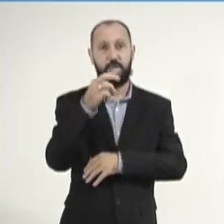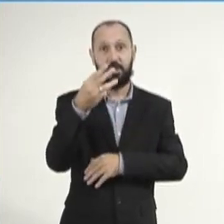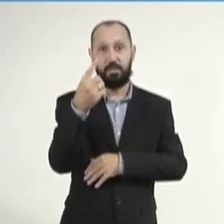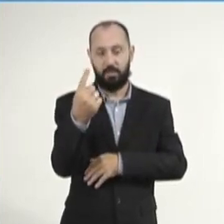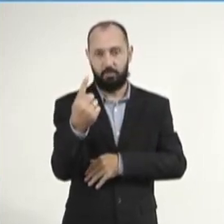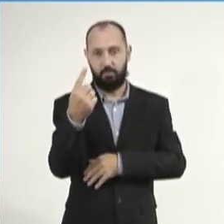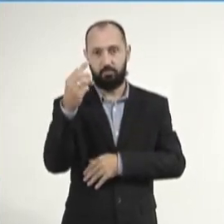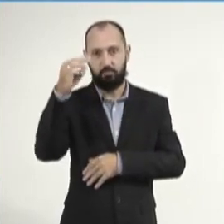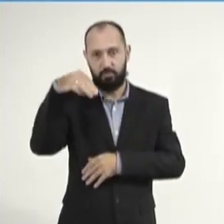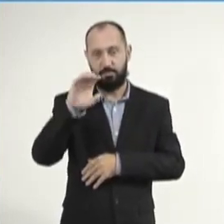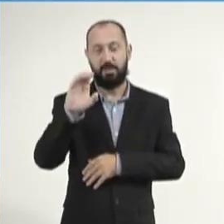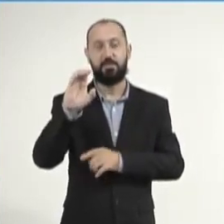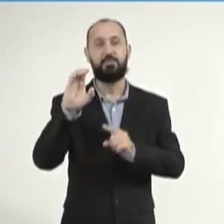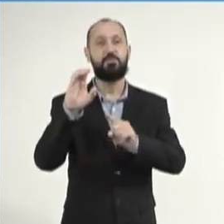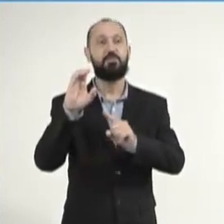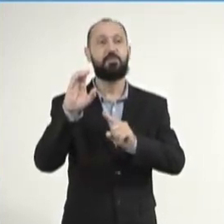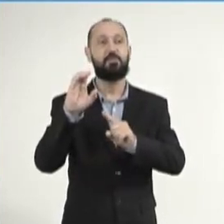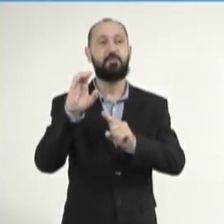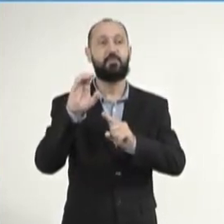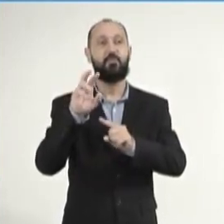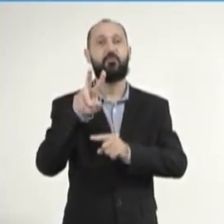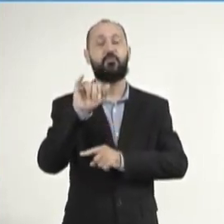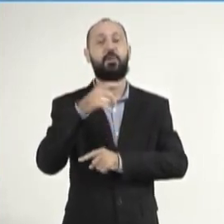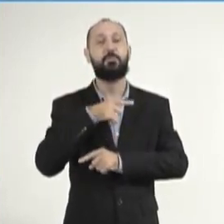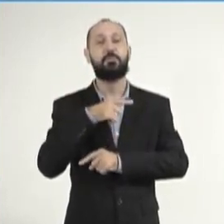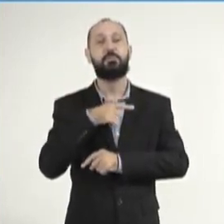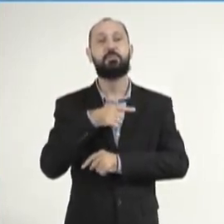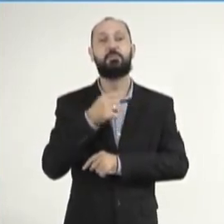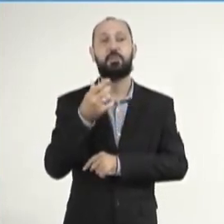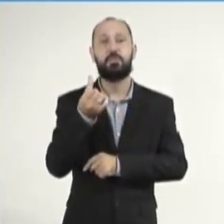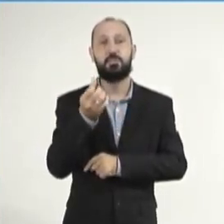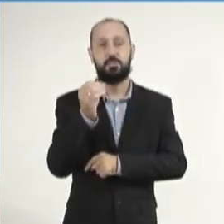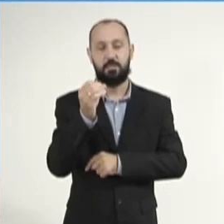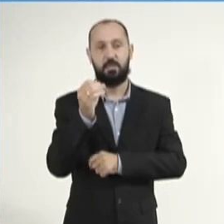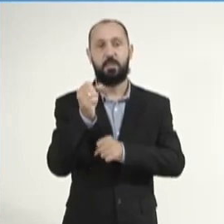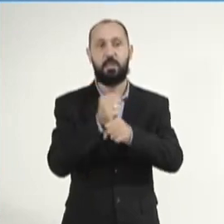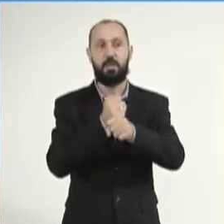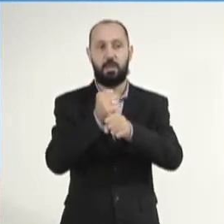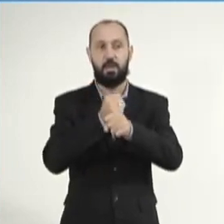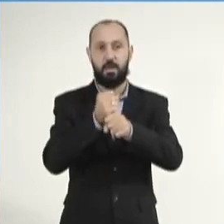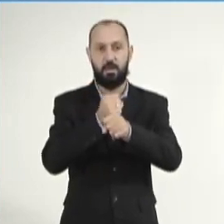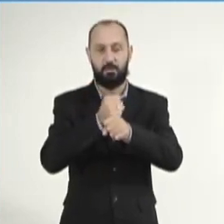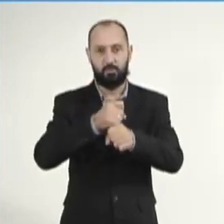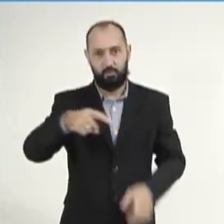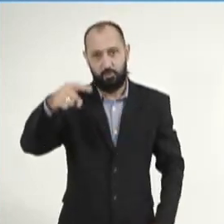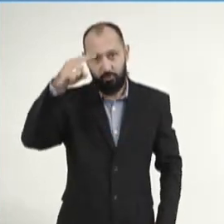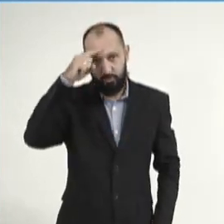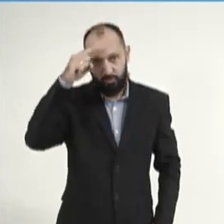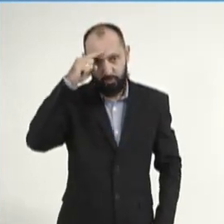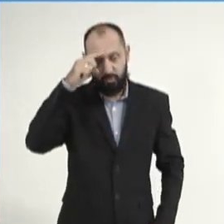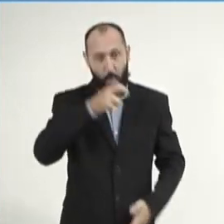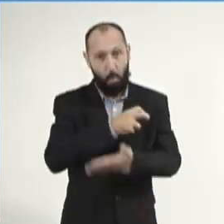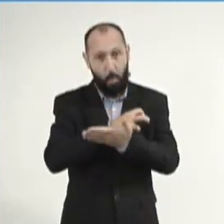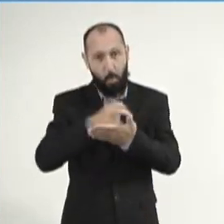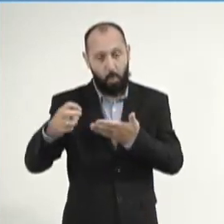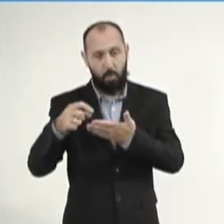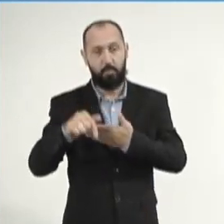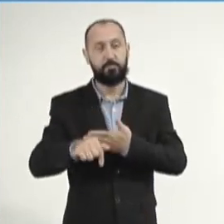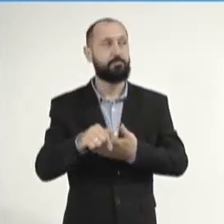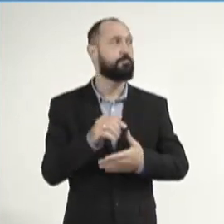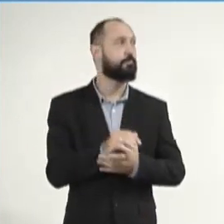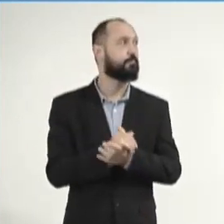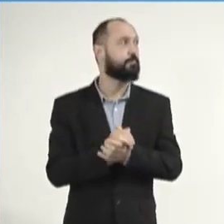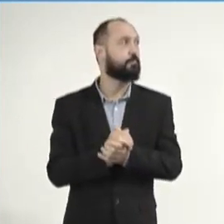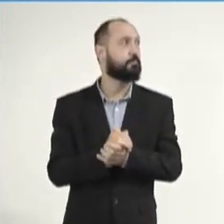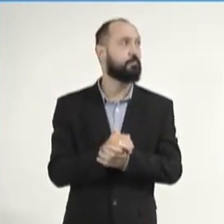de março, nós vamos ter 60 anos do golpe militar aqui no Brasil, 31 de março. E